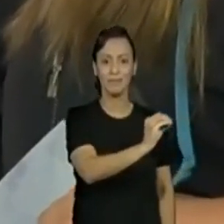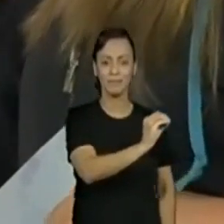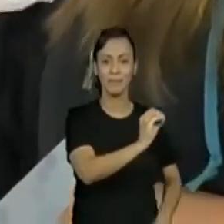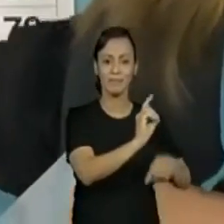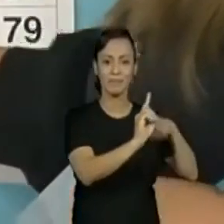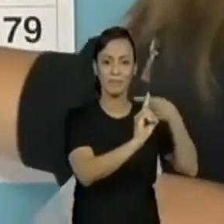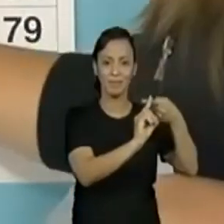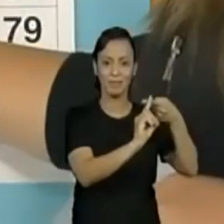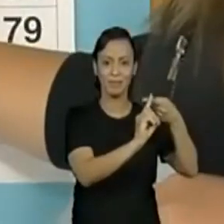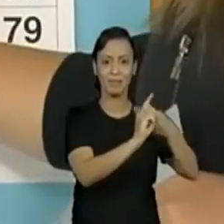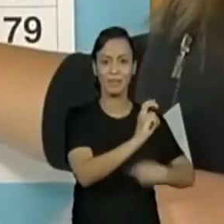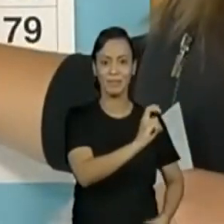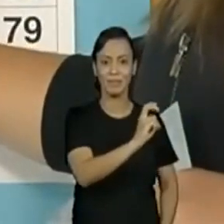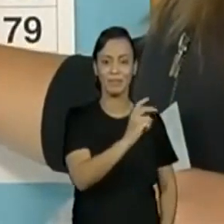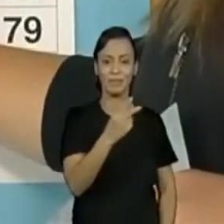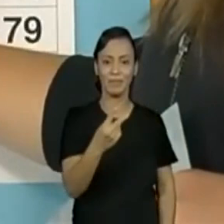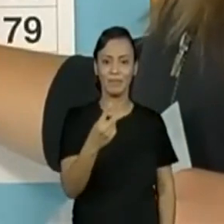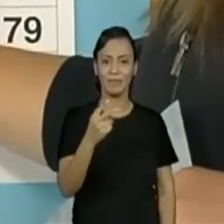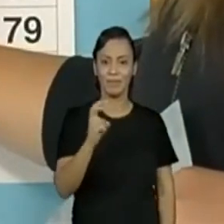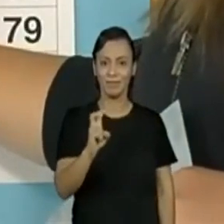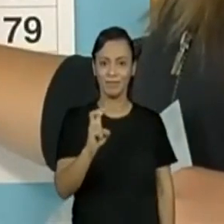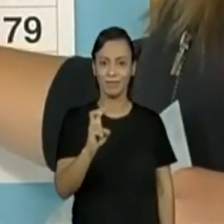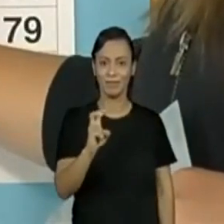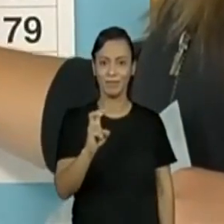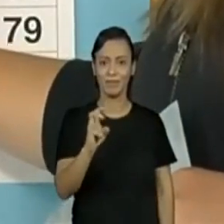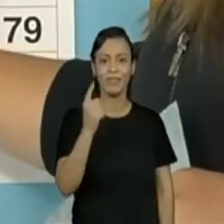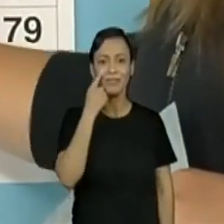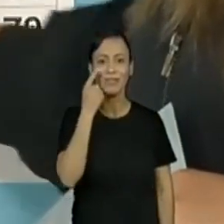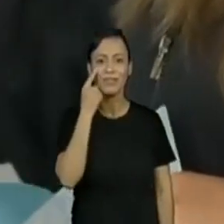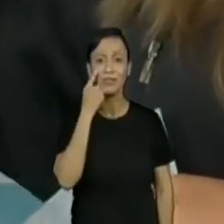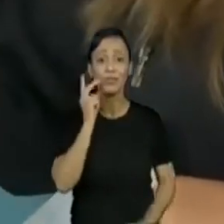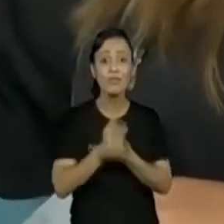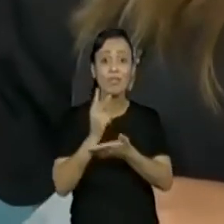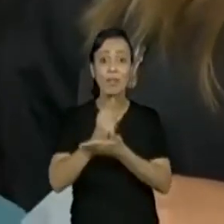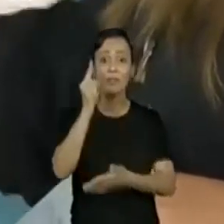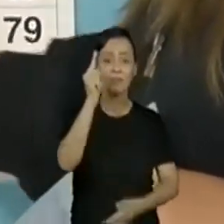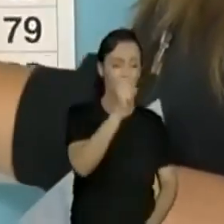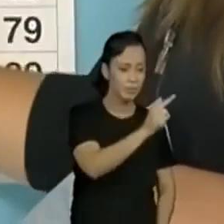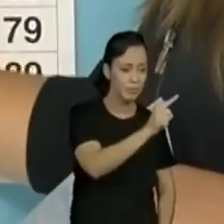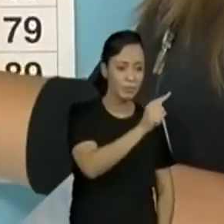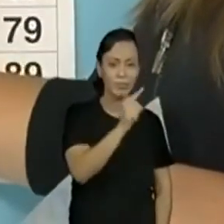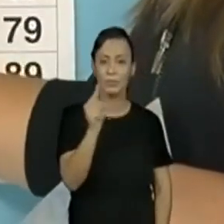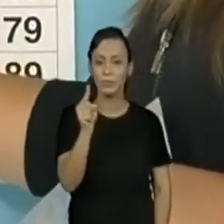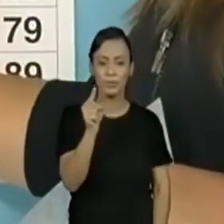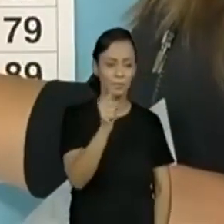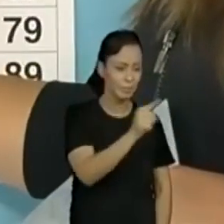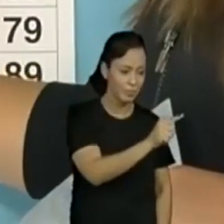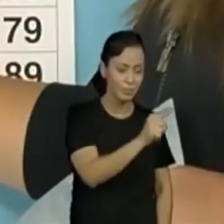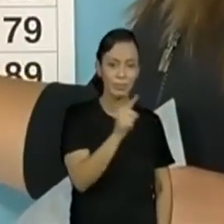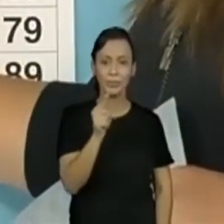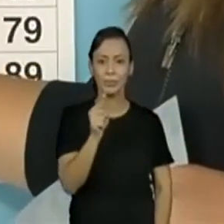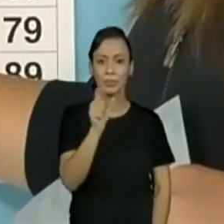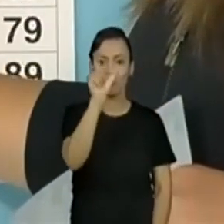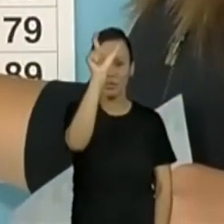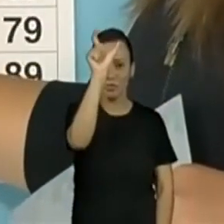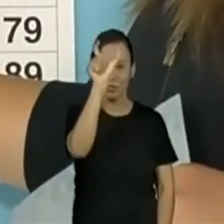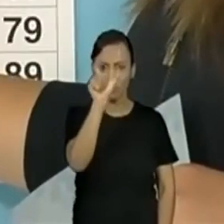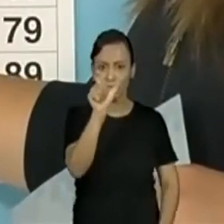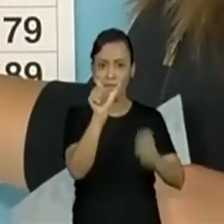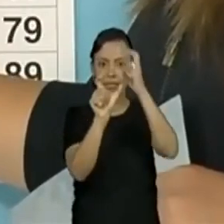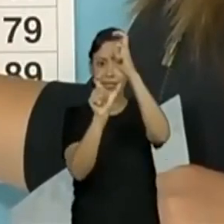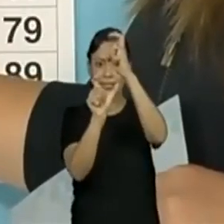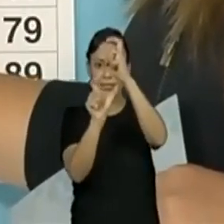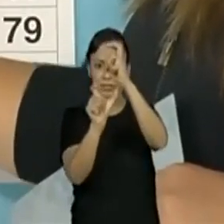mais 5, 25. Eu vou ficar sempre nessas duas colunas, na primeira e na